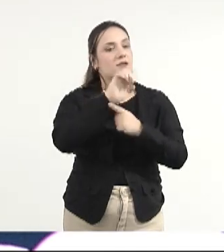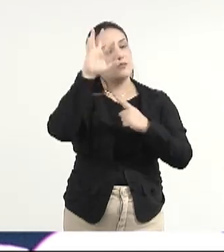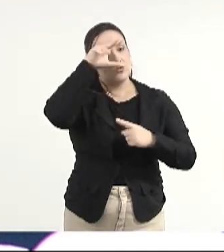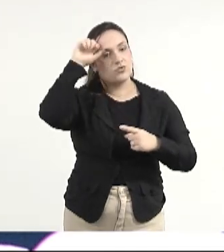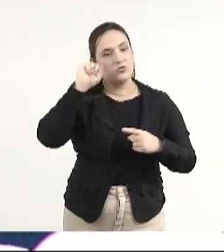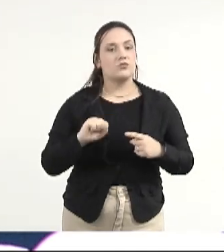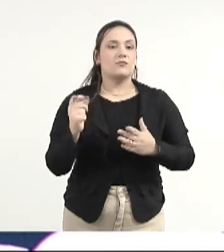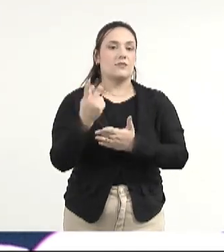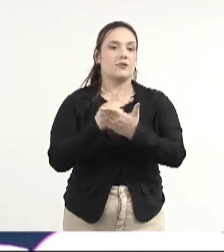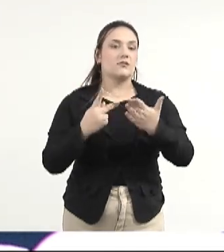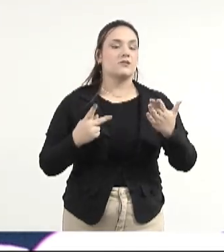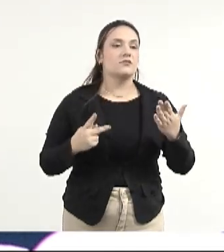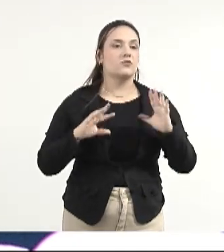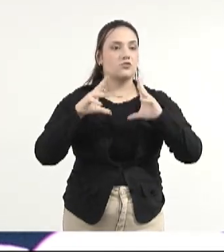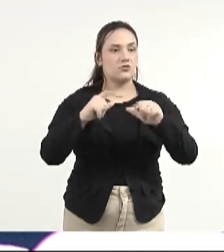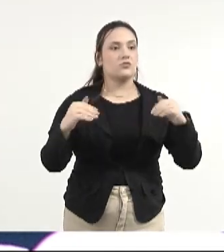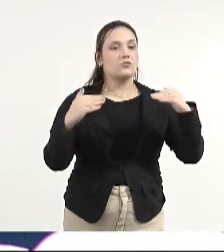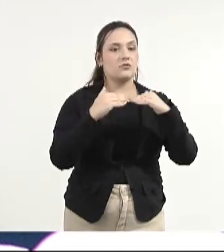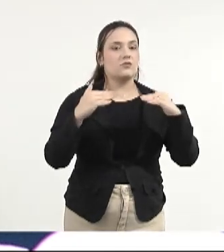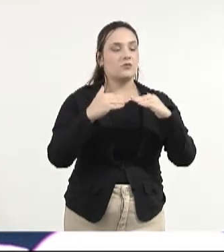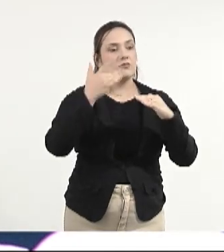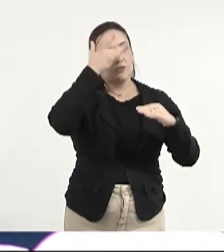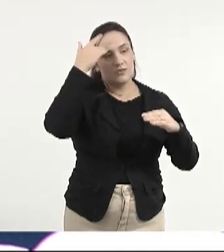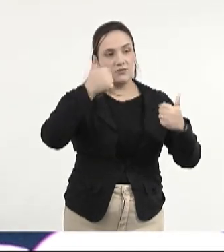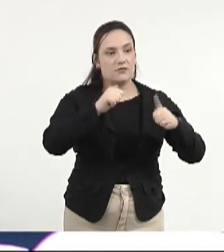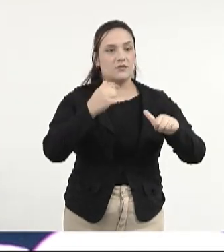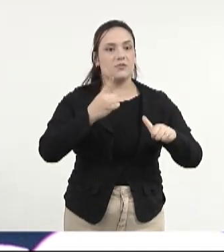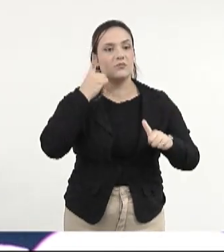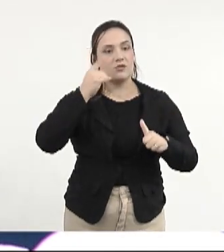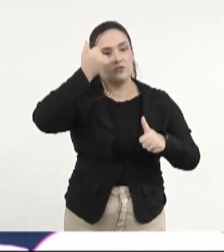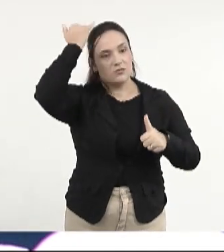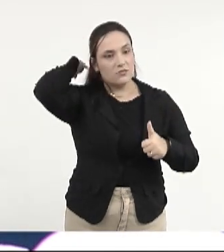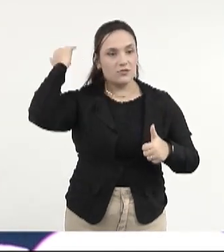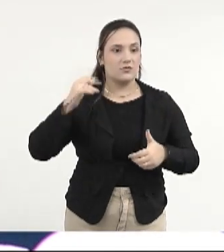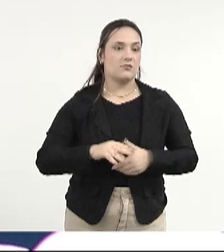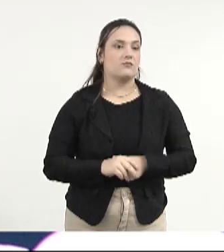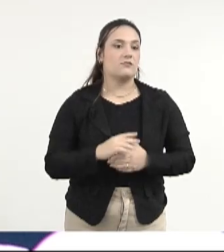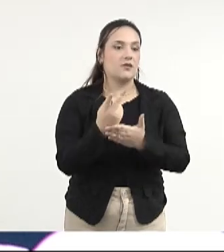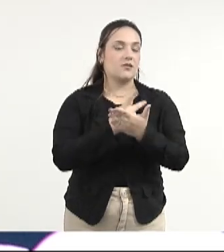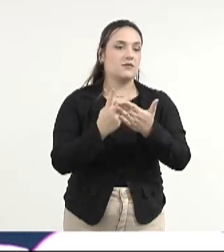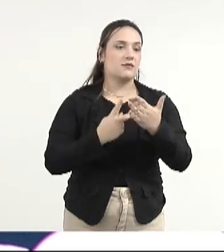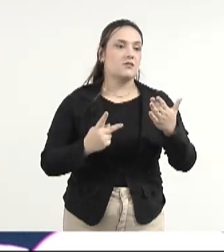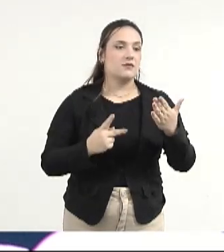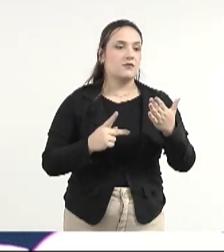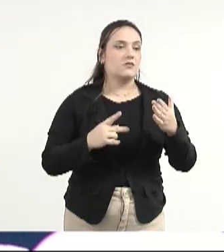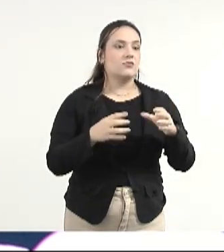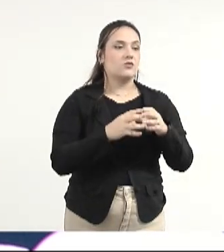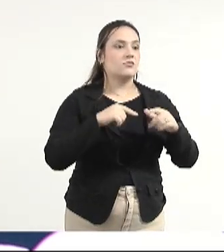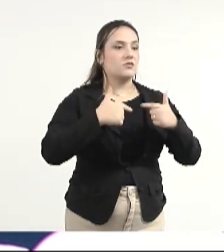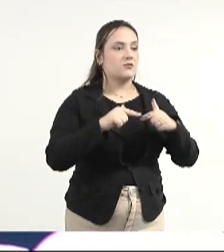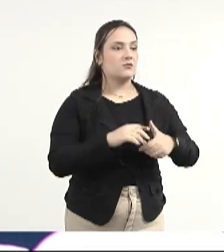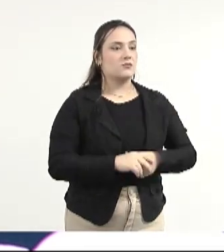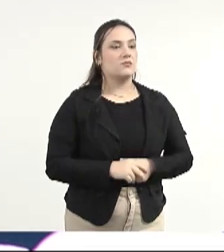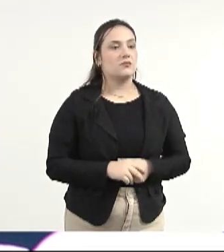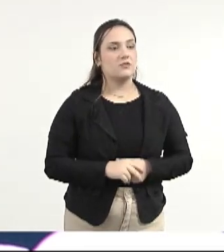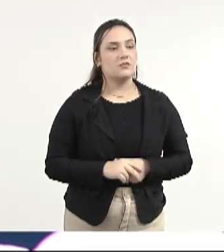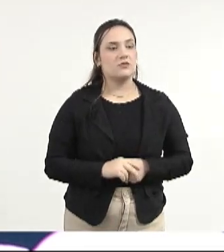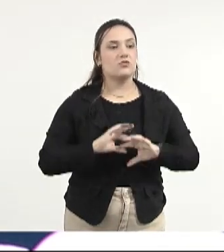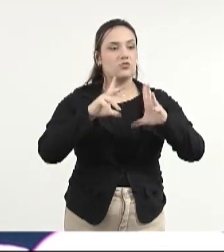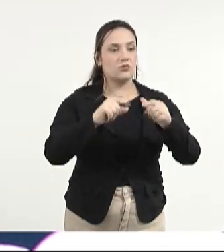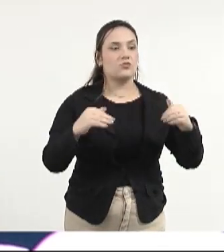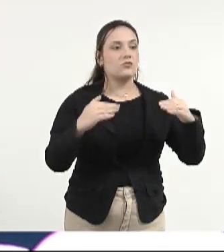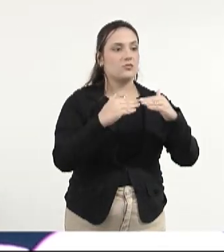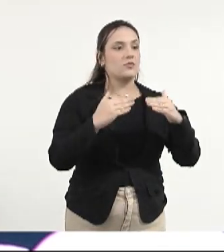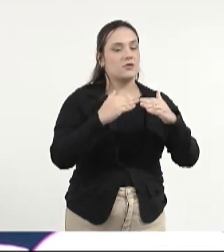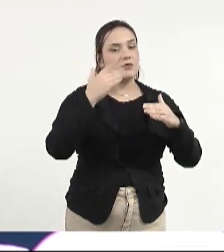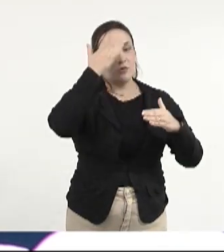Sul. Parecer da CCJ, favorável por unanimidade, relator deputado Júnior Mock. Parecer da Comissão de Trabalho, também foi favorável por